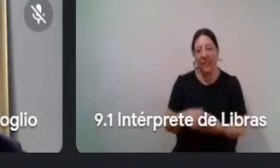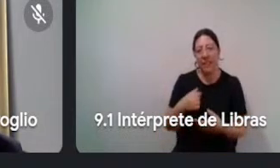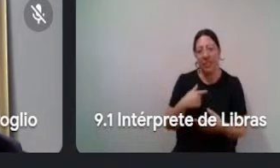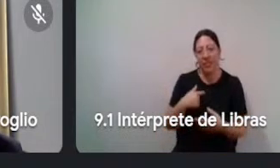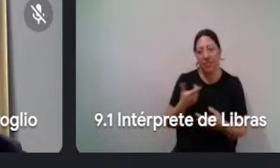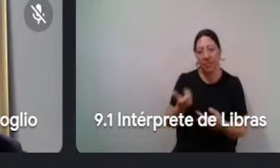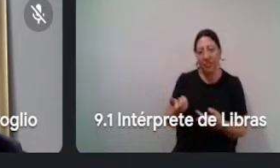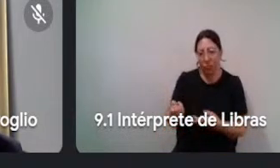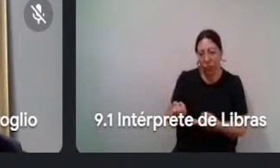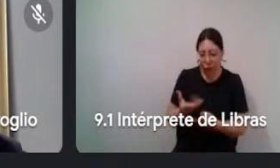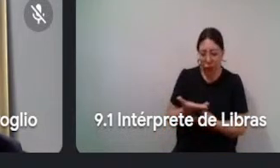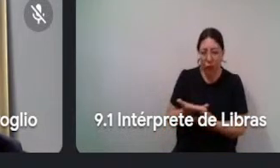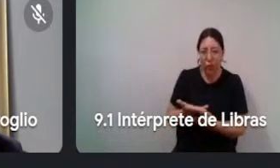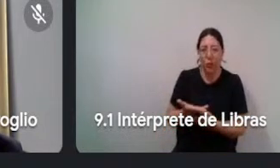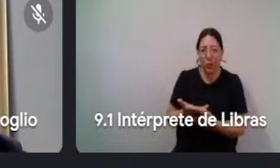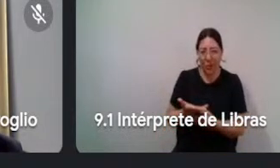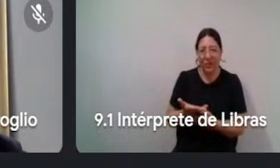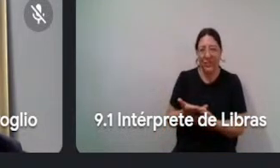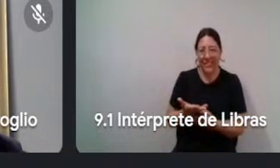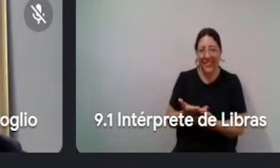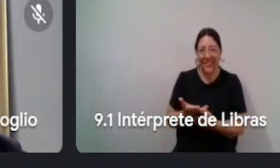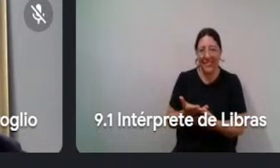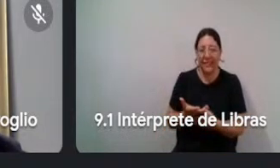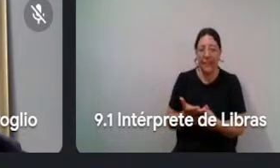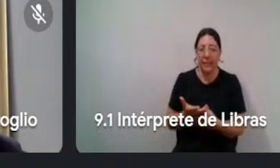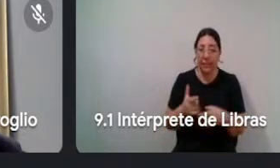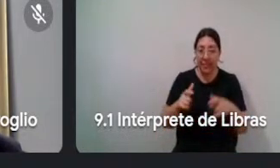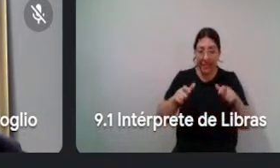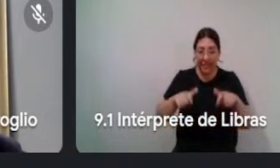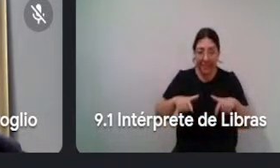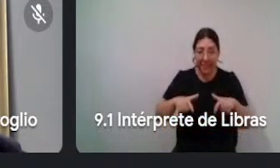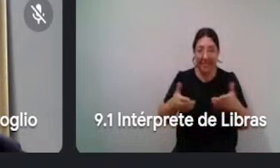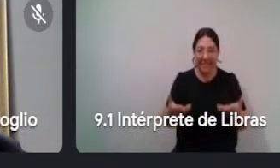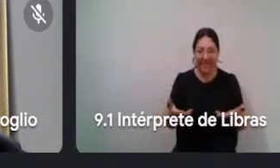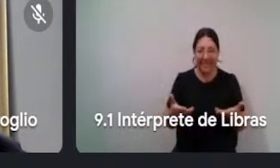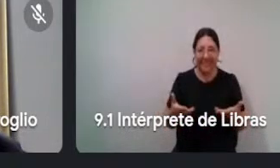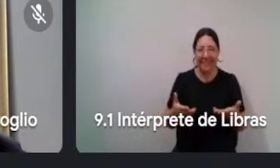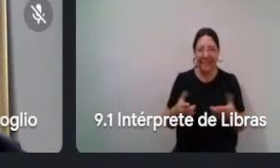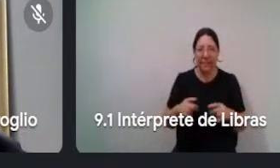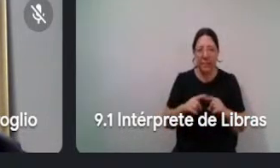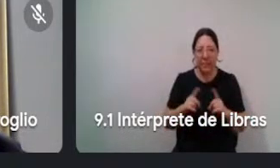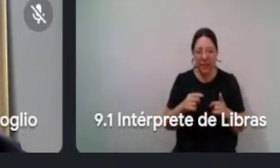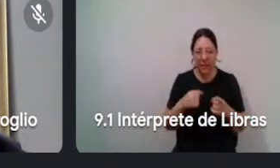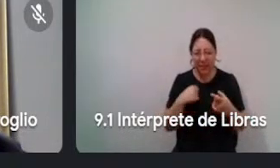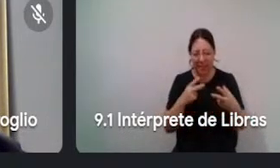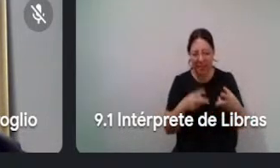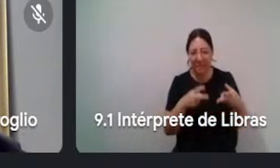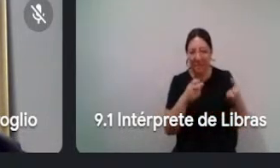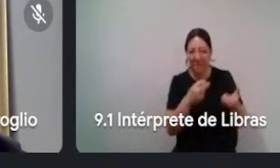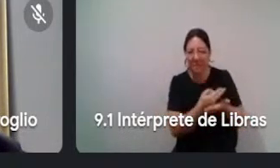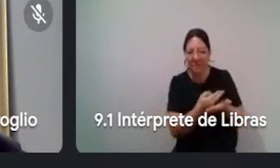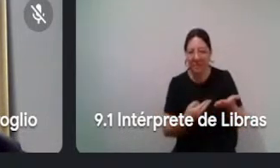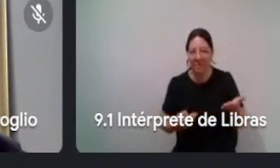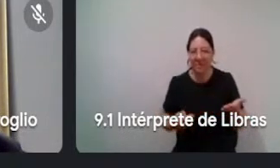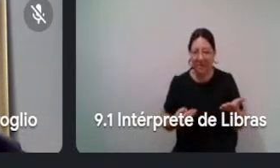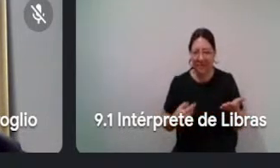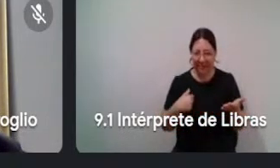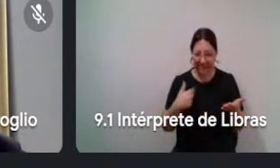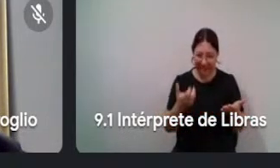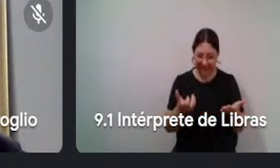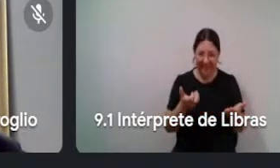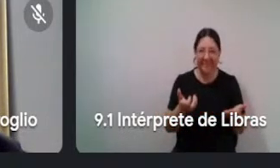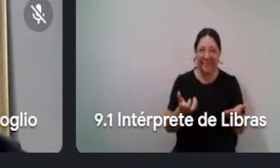que estou compondo a corte, mas pelo relatório apresentado, quero